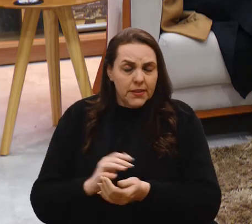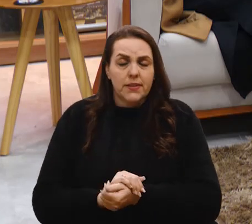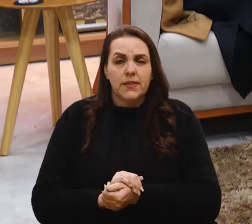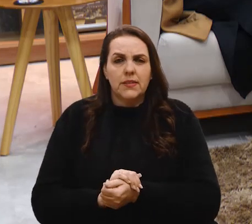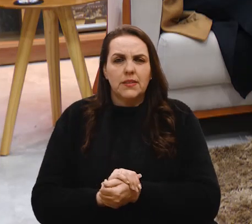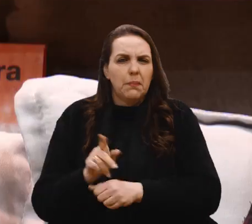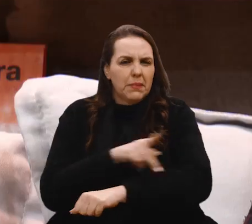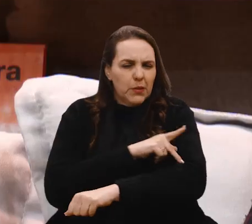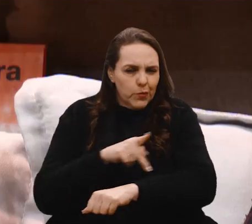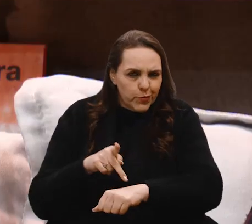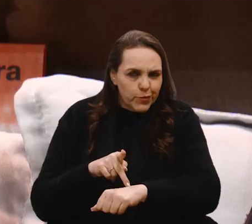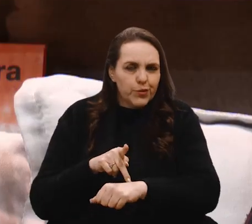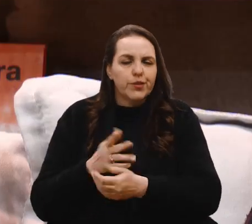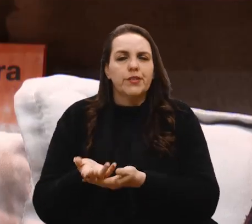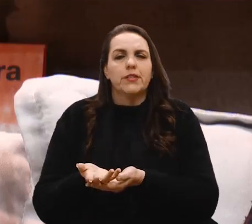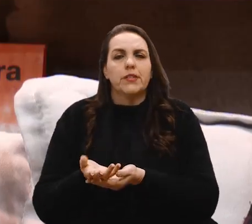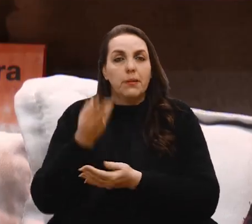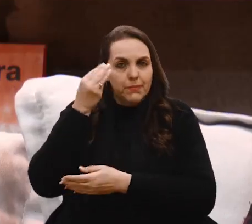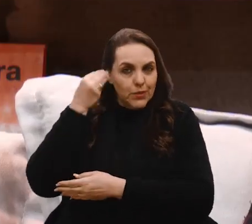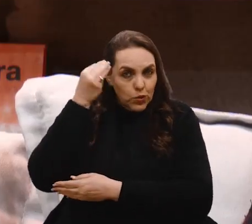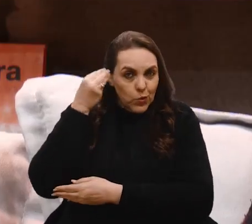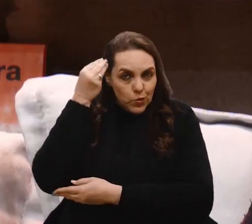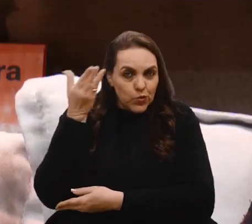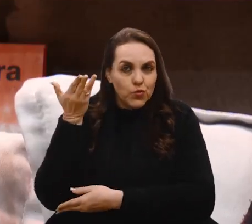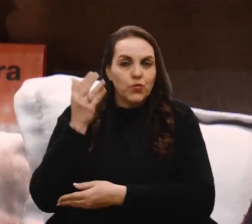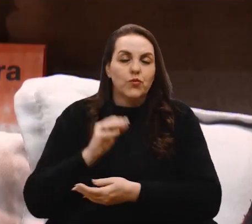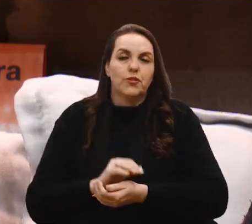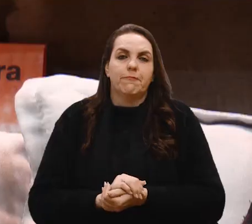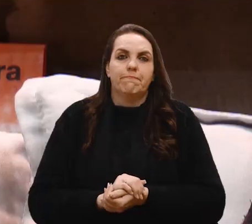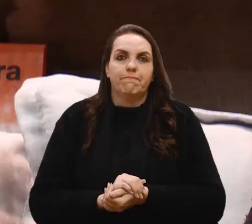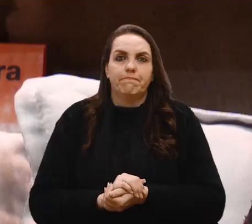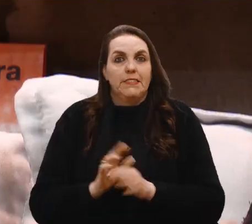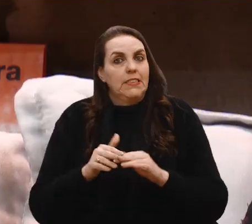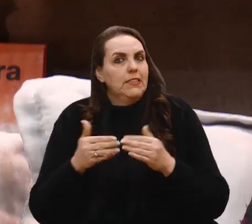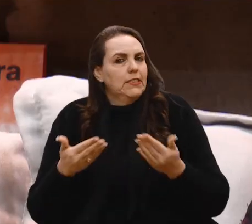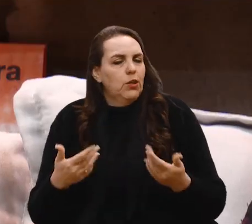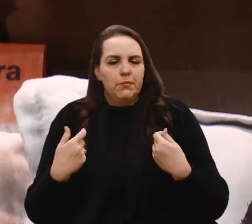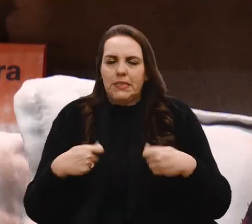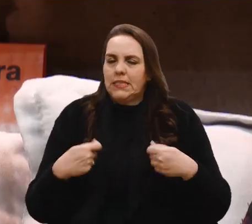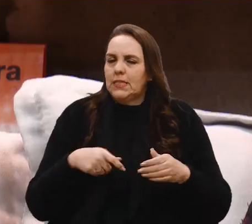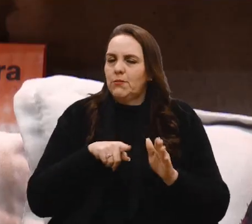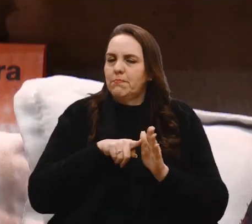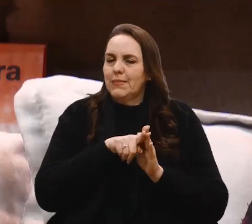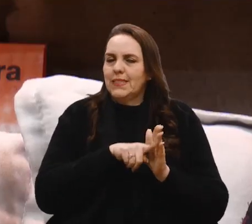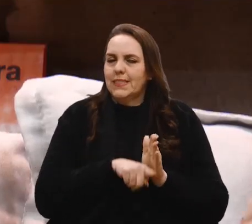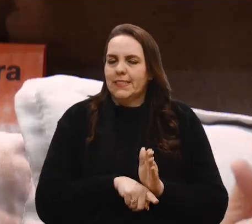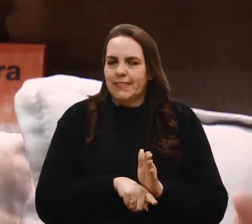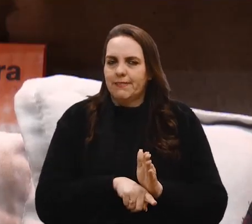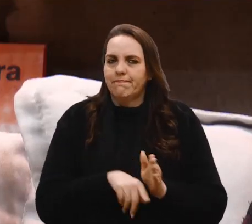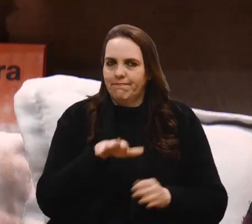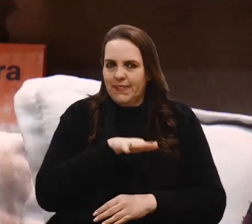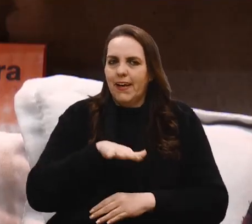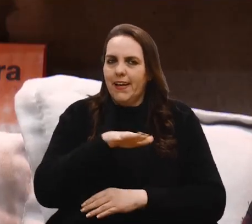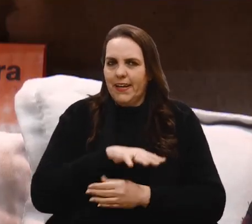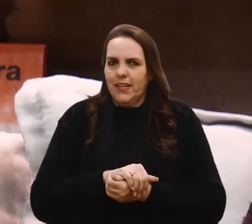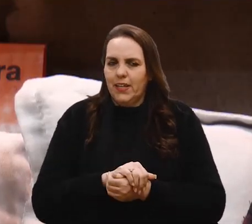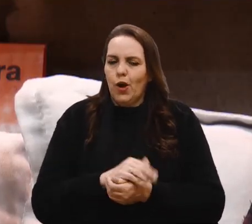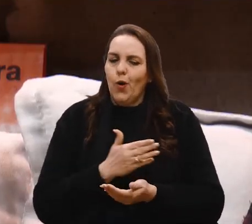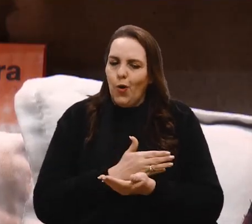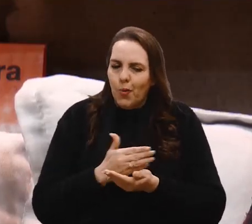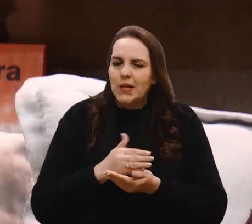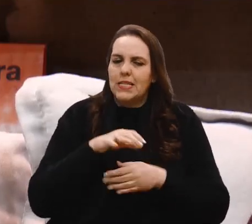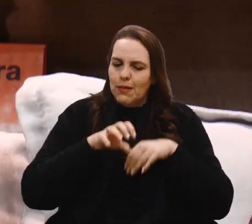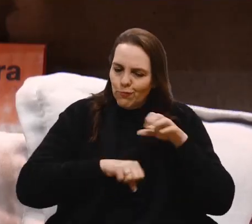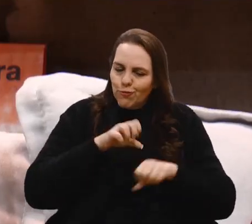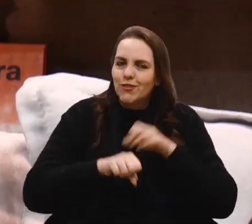das pedagogias, na psicologia, então precisamos de pesquisa. E aí comecei a me inteirar, ir